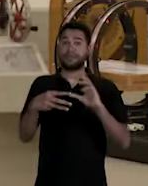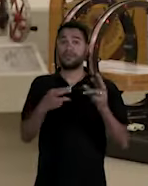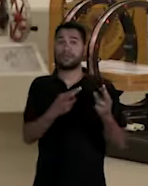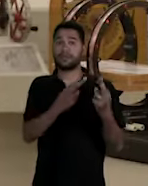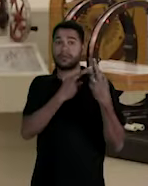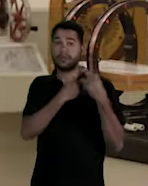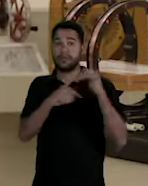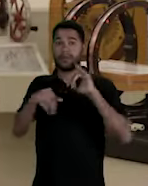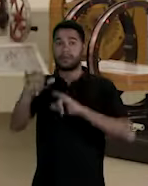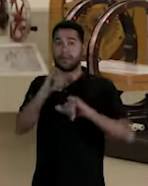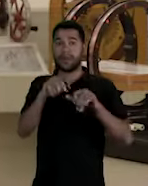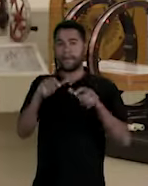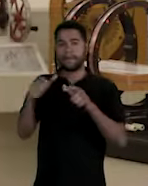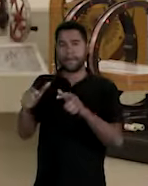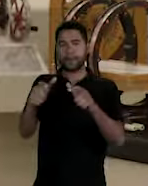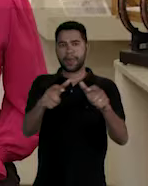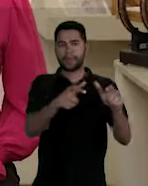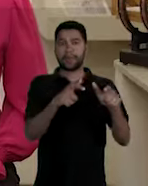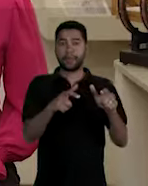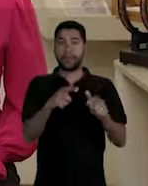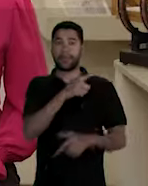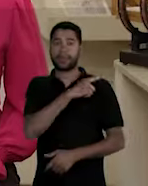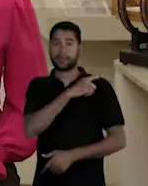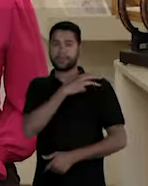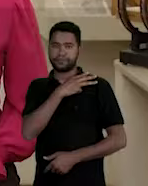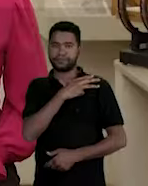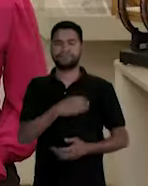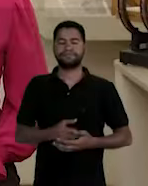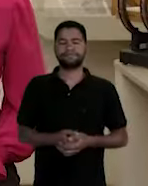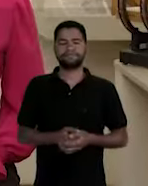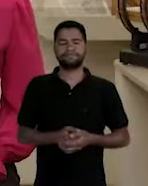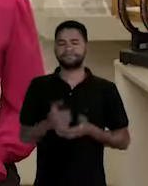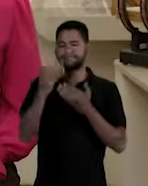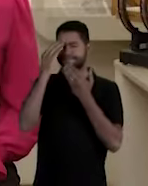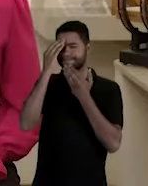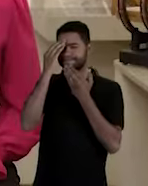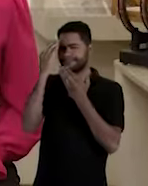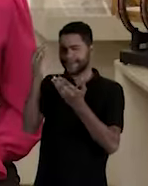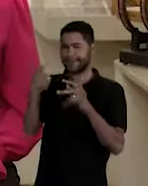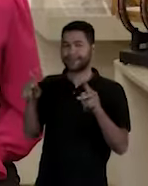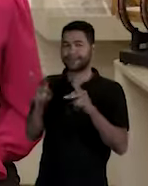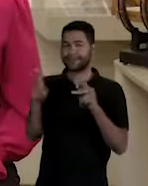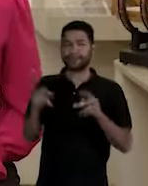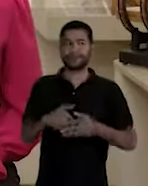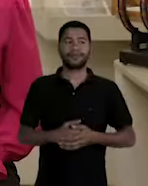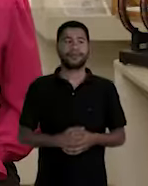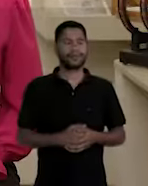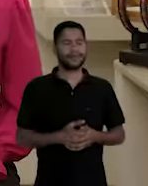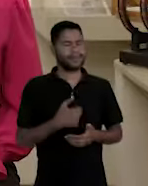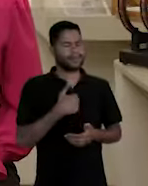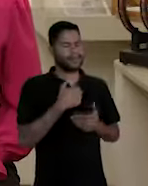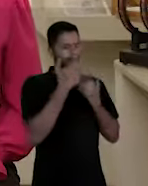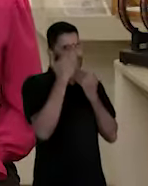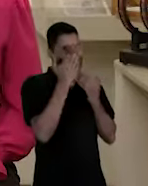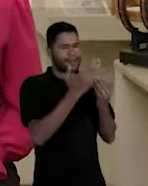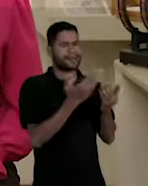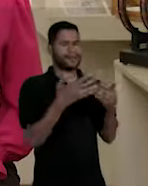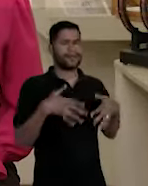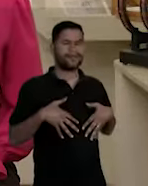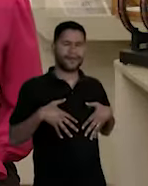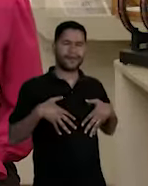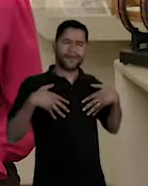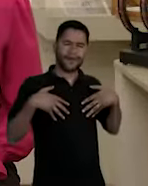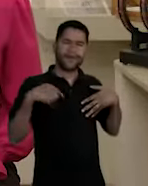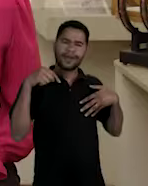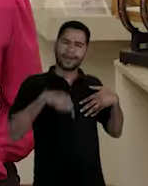pelos laboratórios do ensino médio. Muito obrigada, professor. Ô, professora Suzana, eu que agradeço. É uma honra